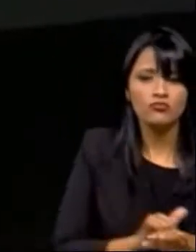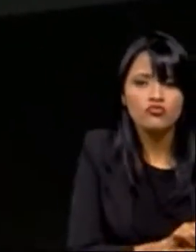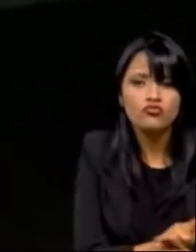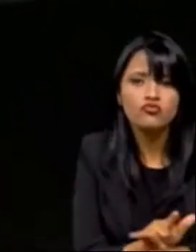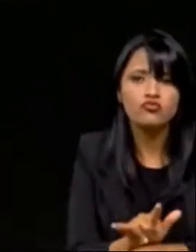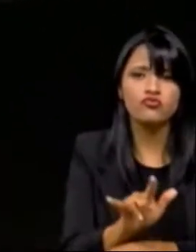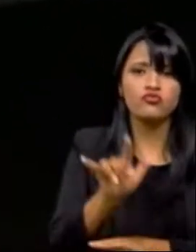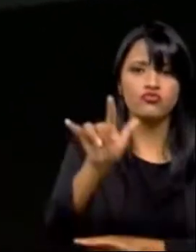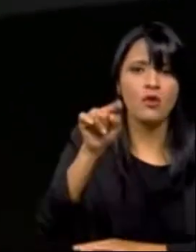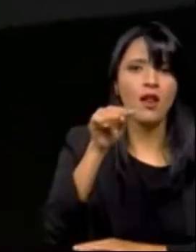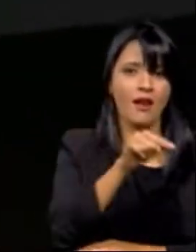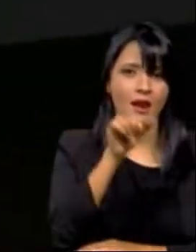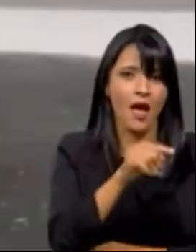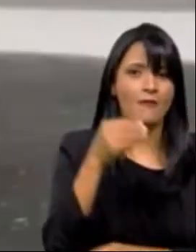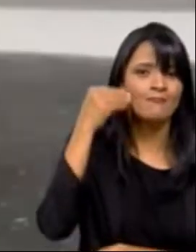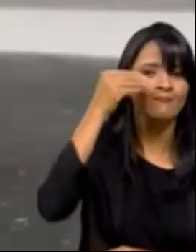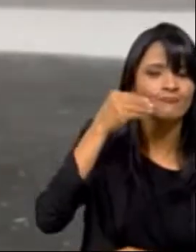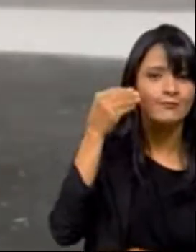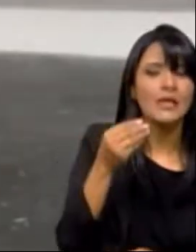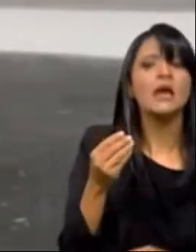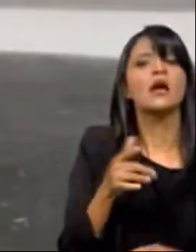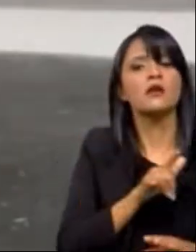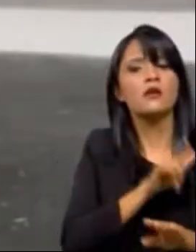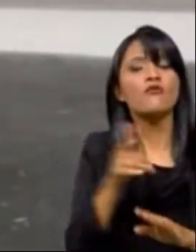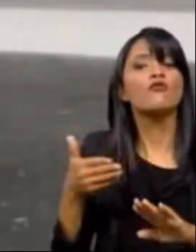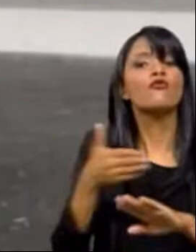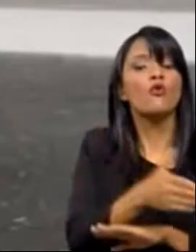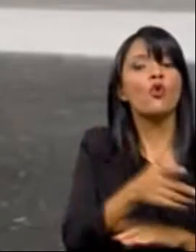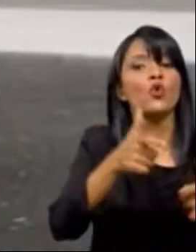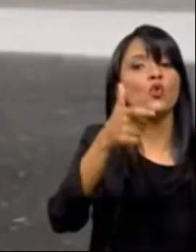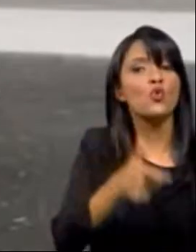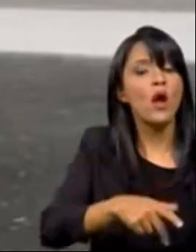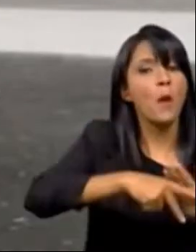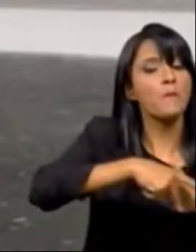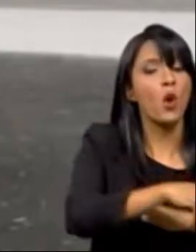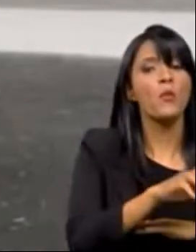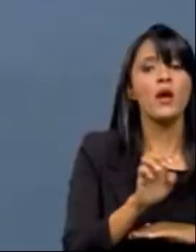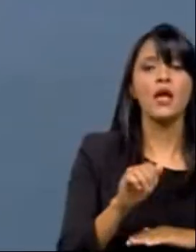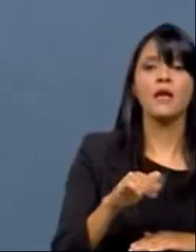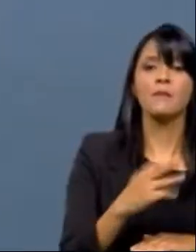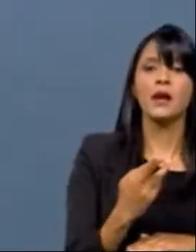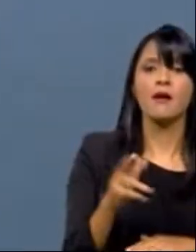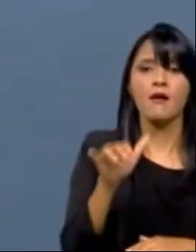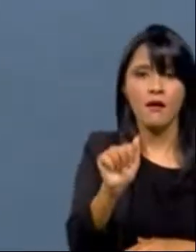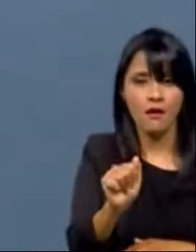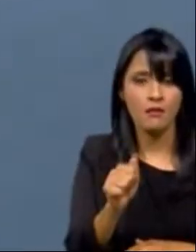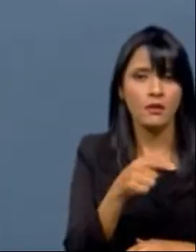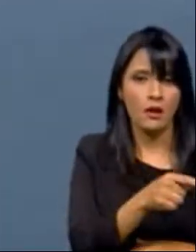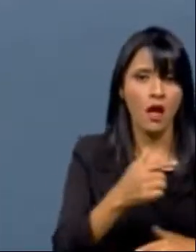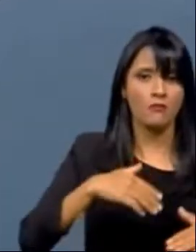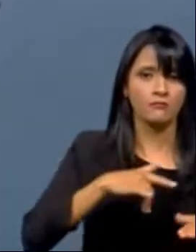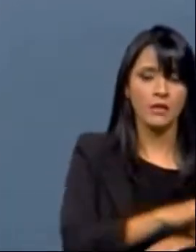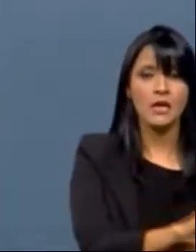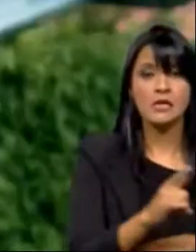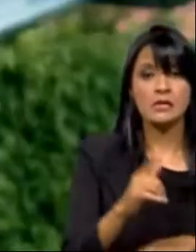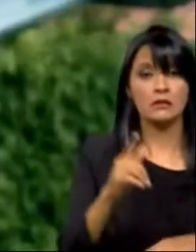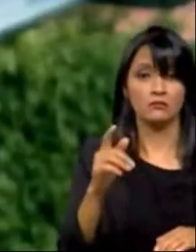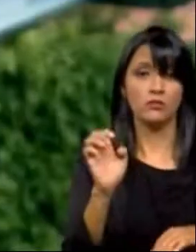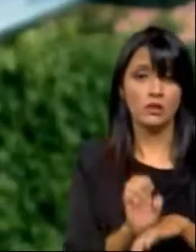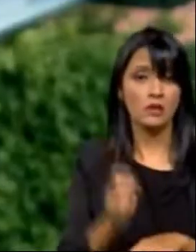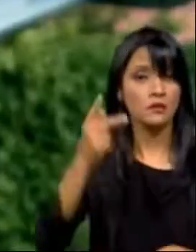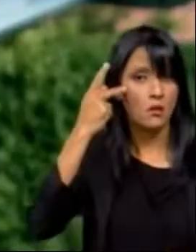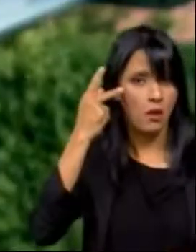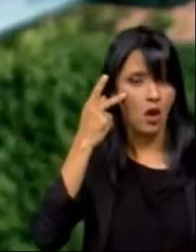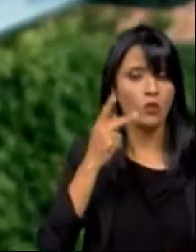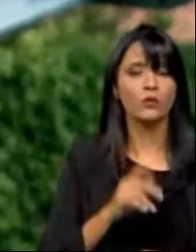Aeroporto Internacional de Navegantes e seguiram para a unidade da Embraer em Gavião Peixoto, no estado de São Paulo. O voo